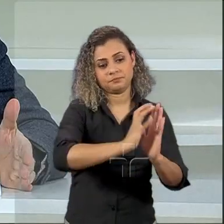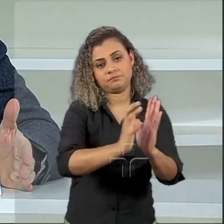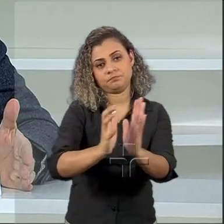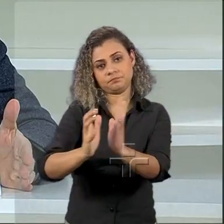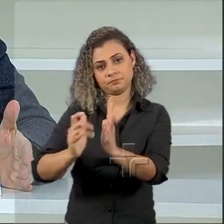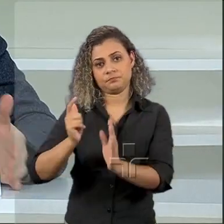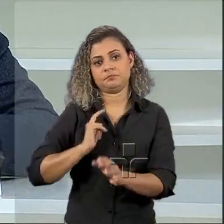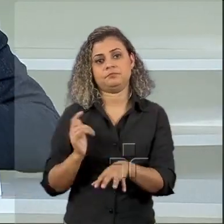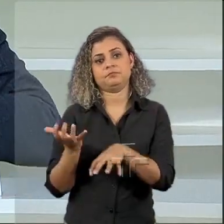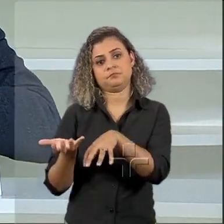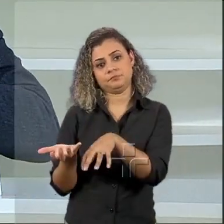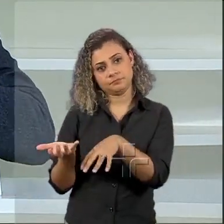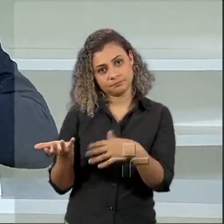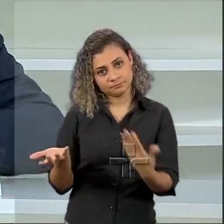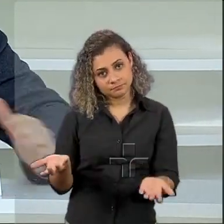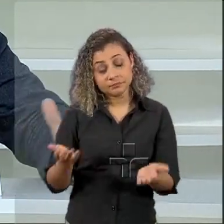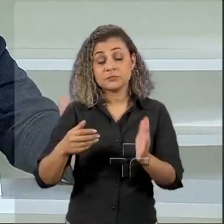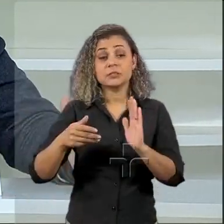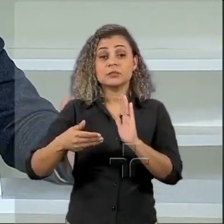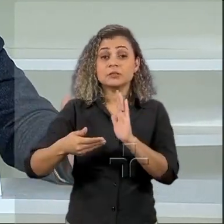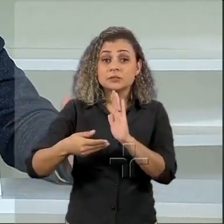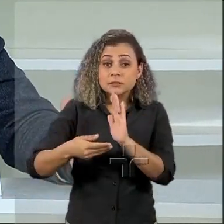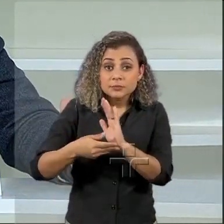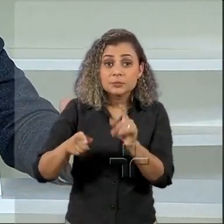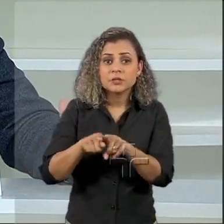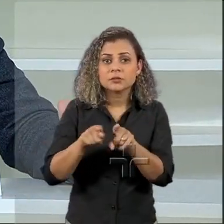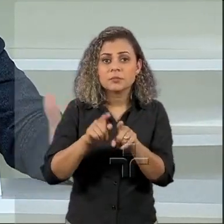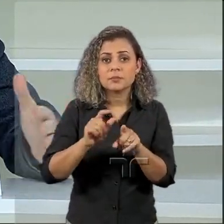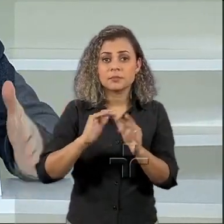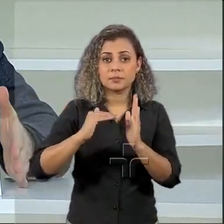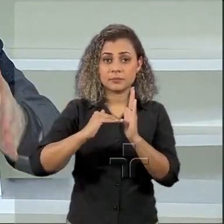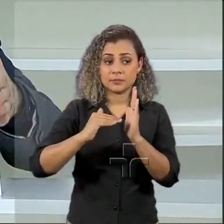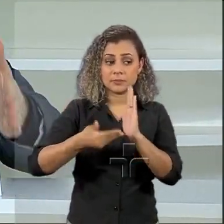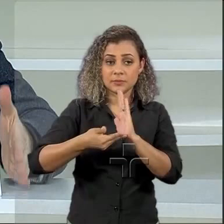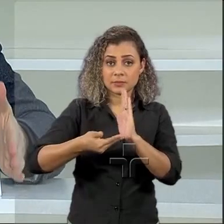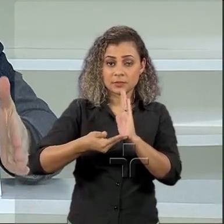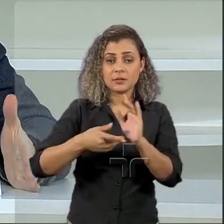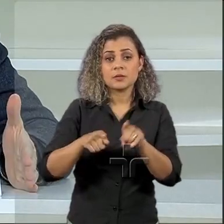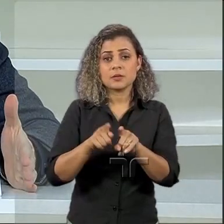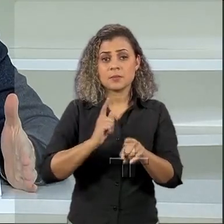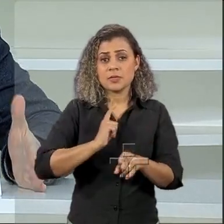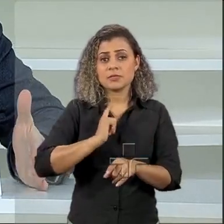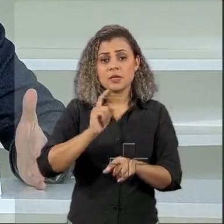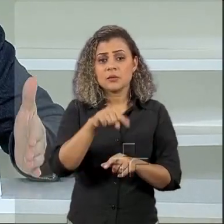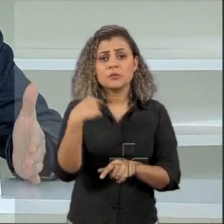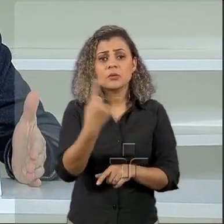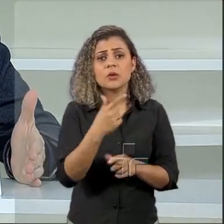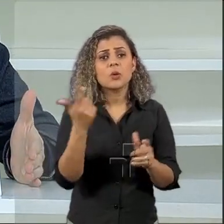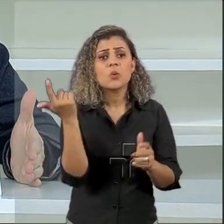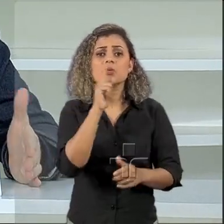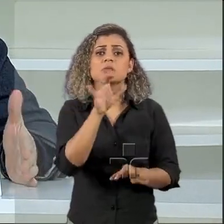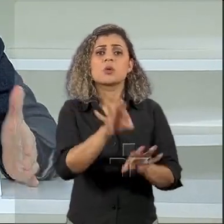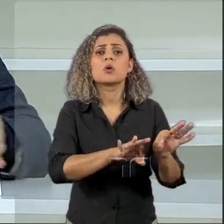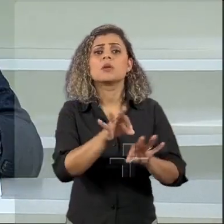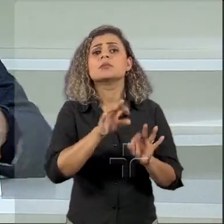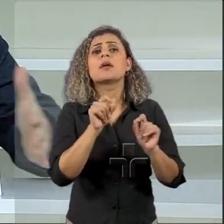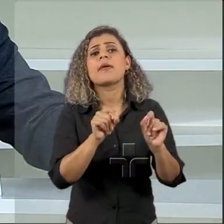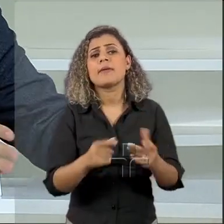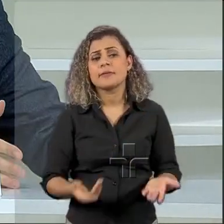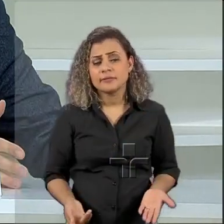dos Deputados. Nós temos um Senado completamente fragmentado. Então, assim, quem é que vai conseguir organizar isso? Quer